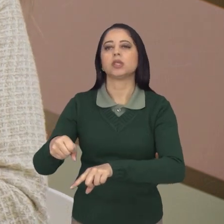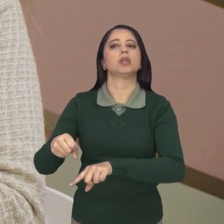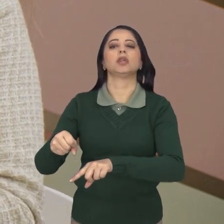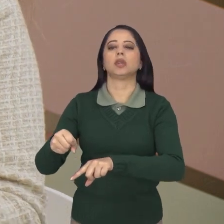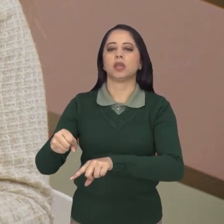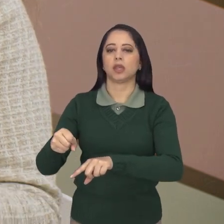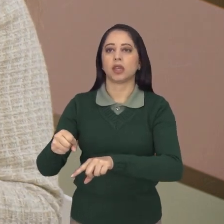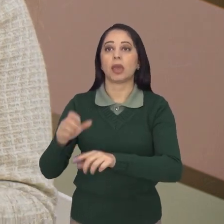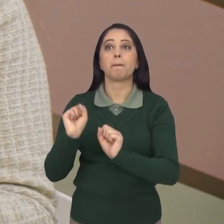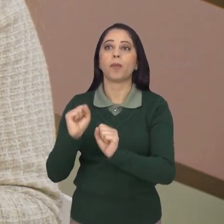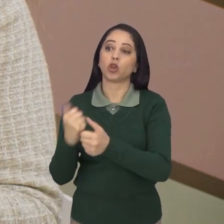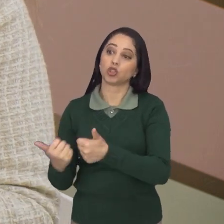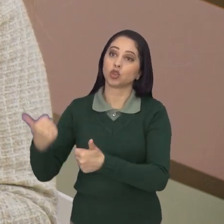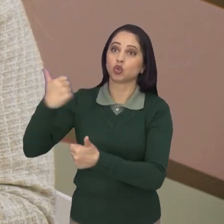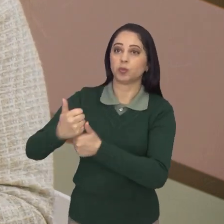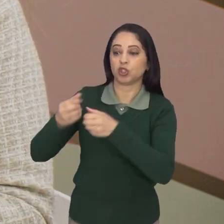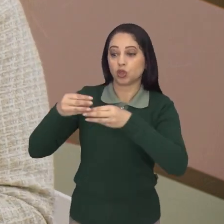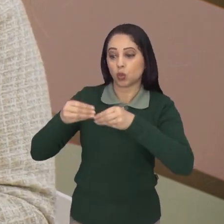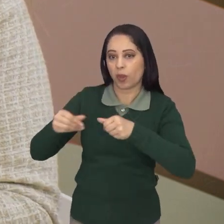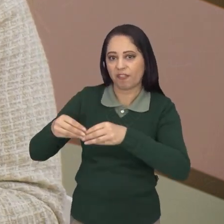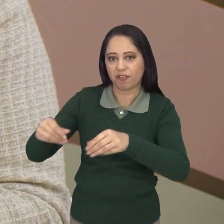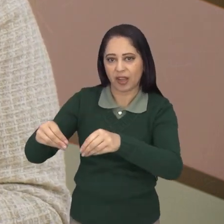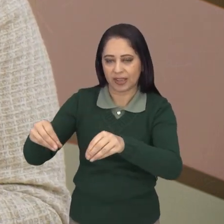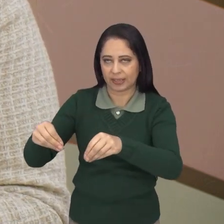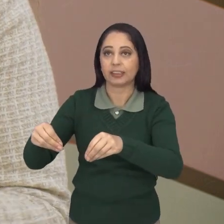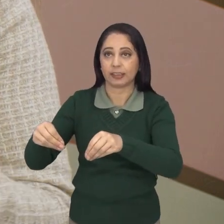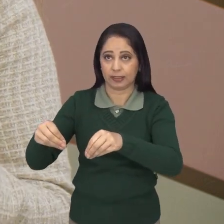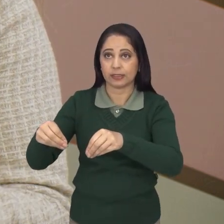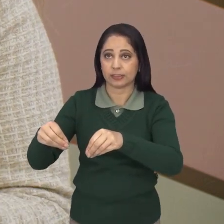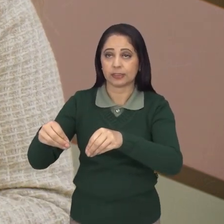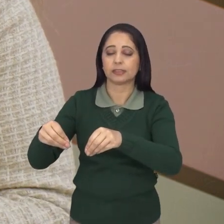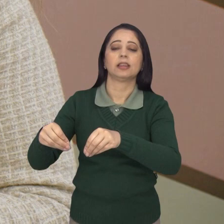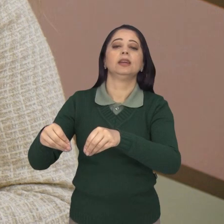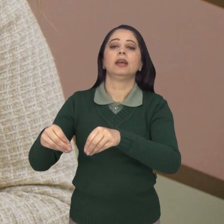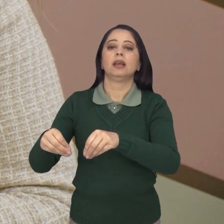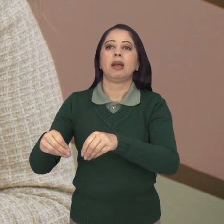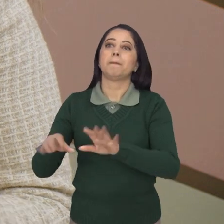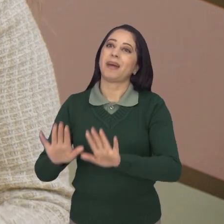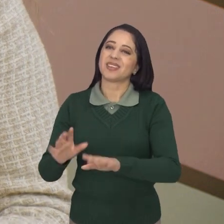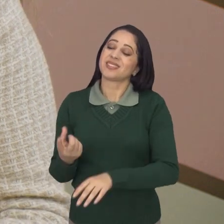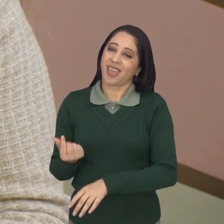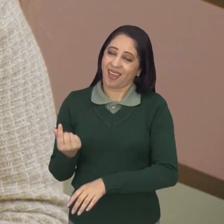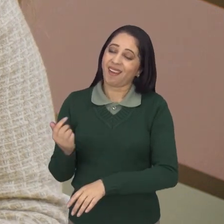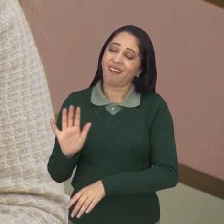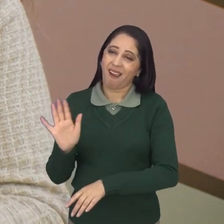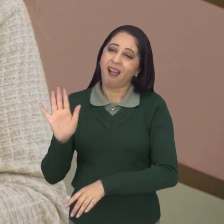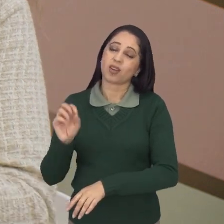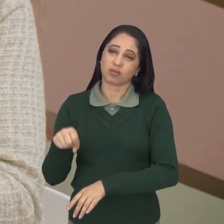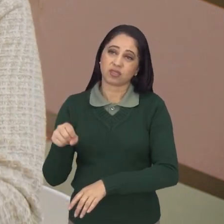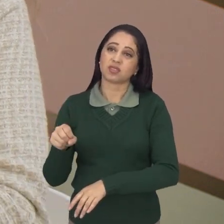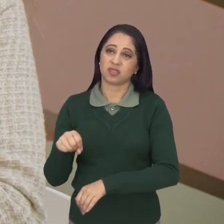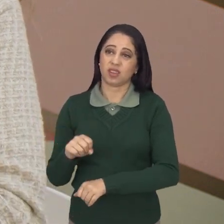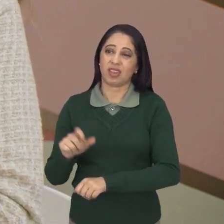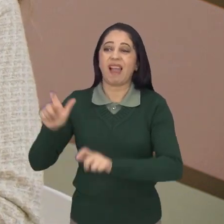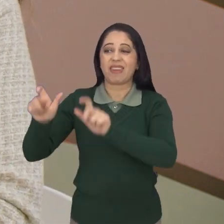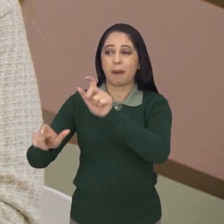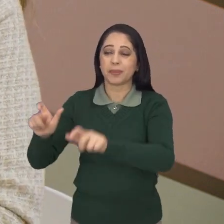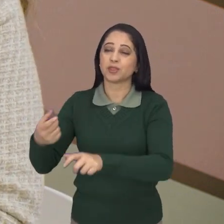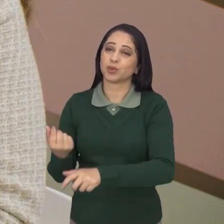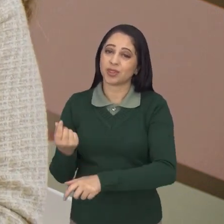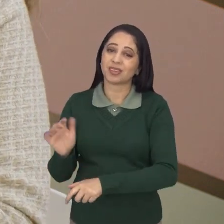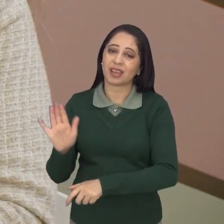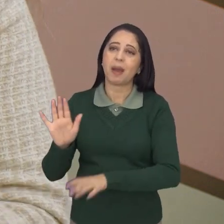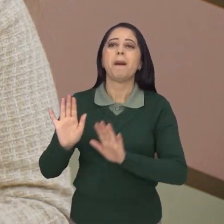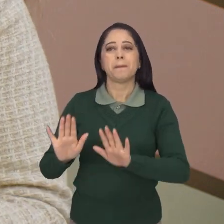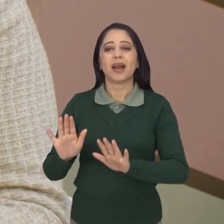alimentos que a gente faz substituição das farinhas, alimentos que não são tão baratos, né, acaba tendo um custo a mais para o